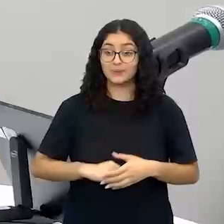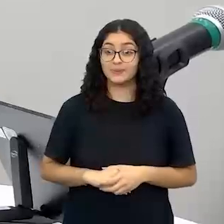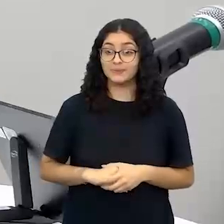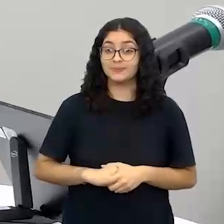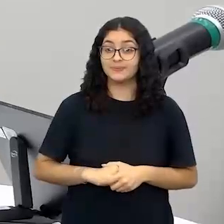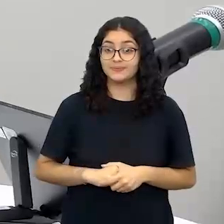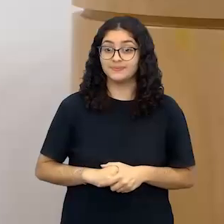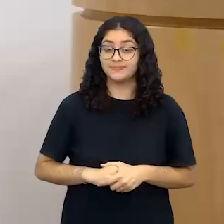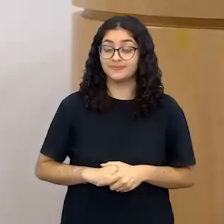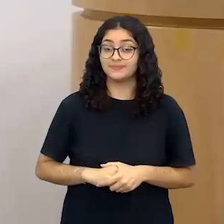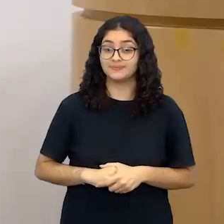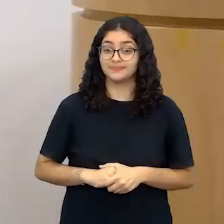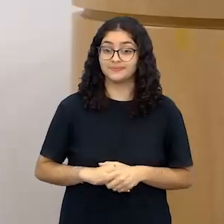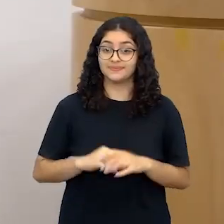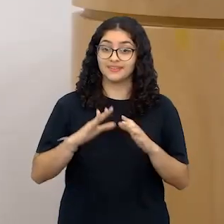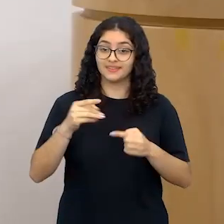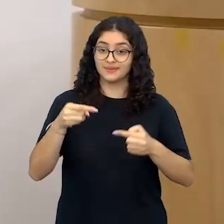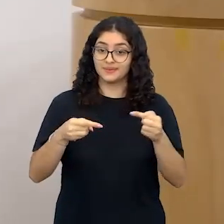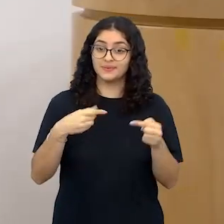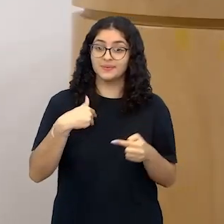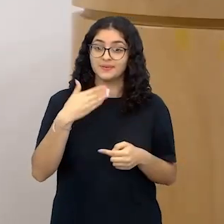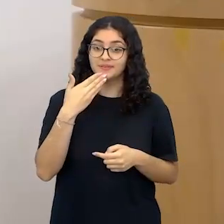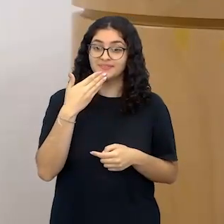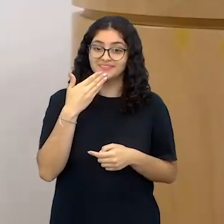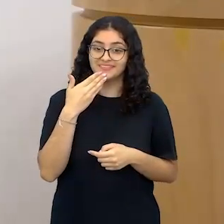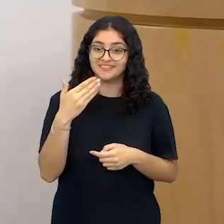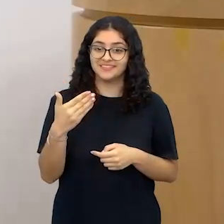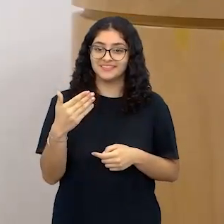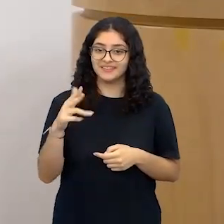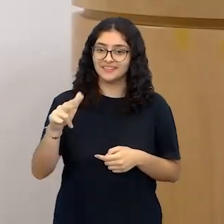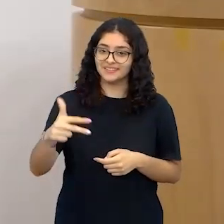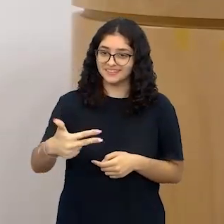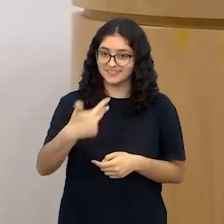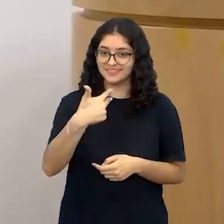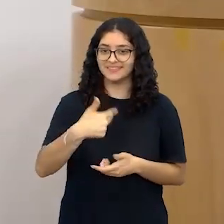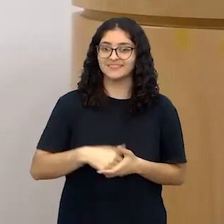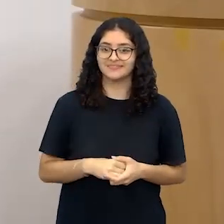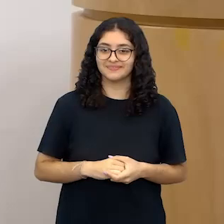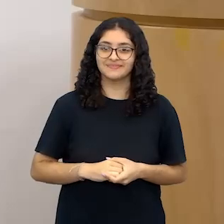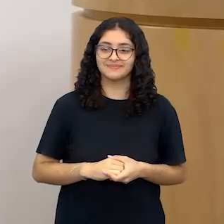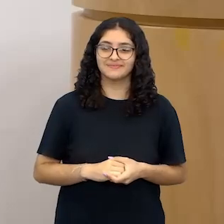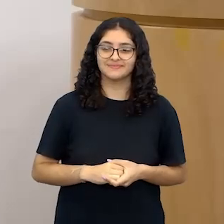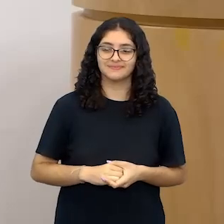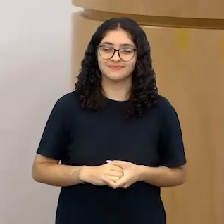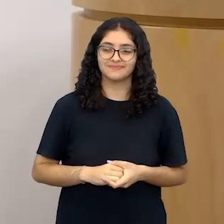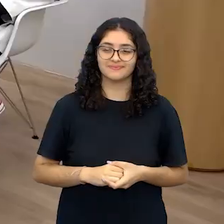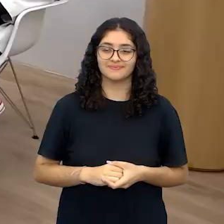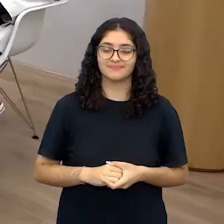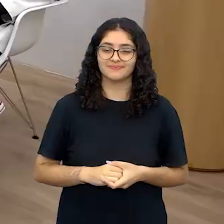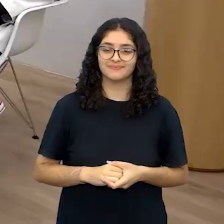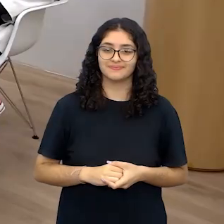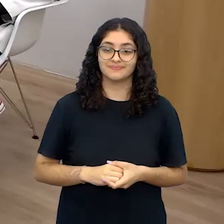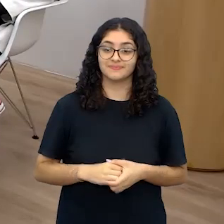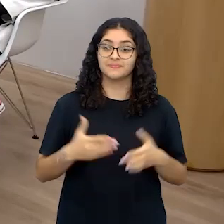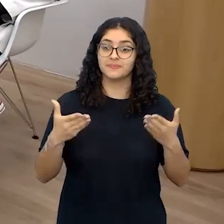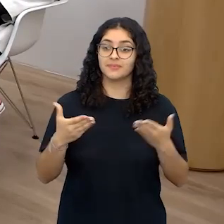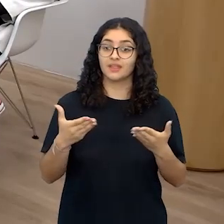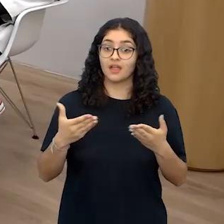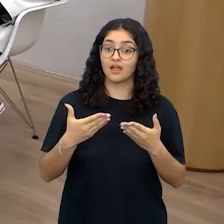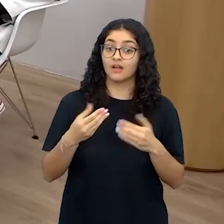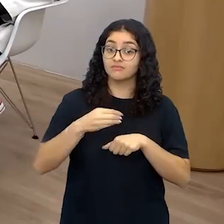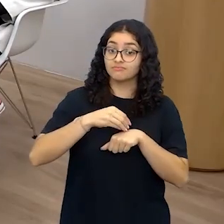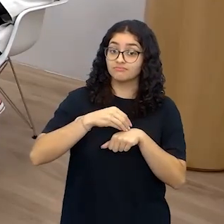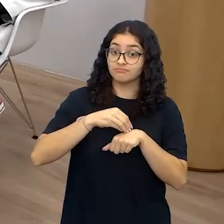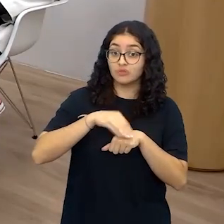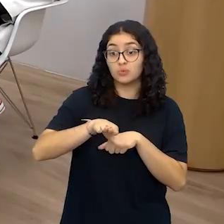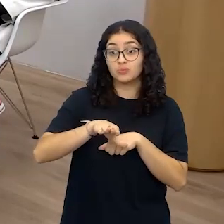Que eu até, como vocês estavam em discussão, até pedi para trazer a câmera para a gente. O Lambe-Lambe, um filme. Então, é que agora tem a sugestão